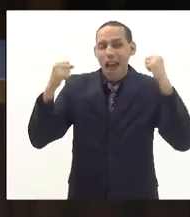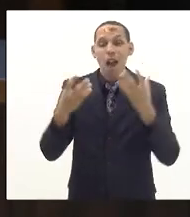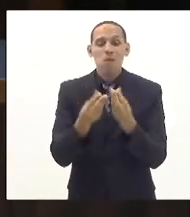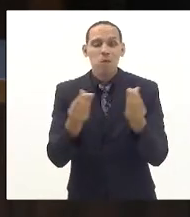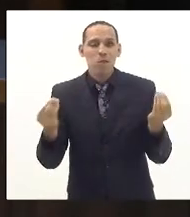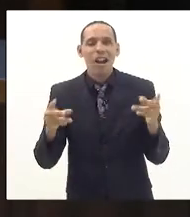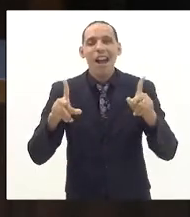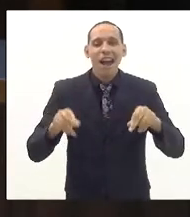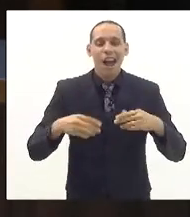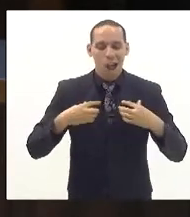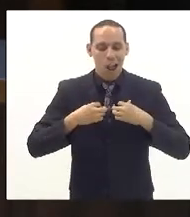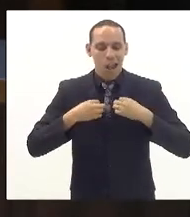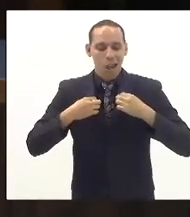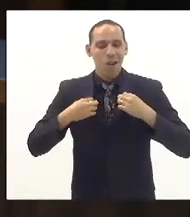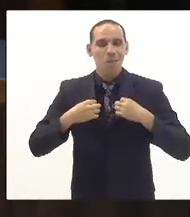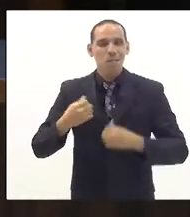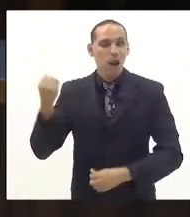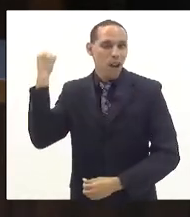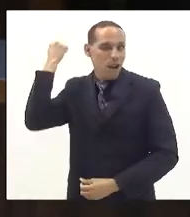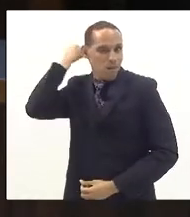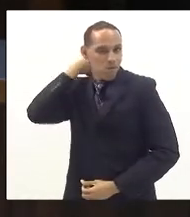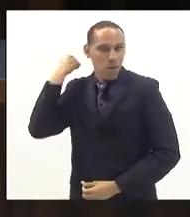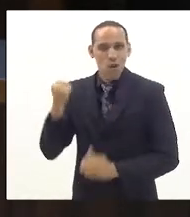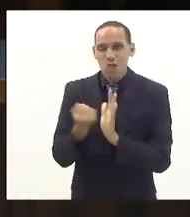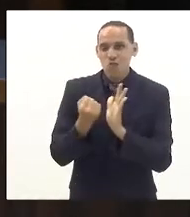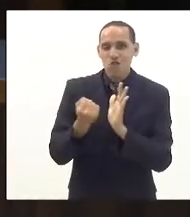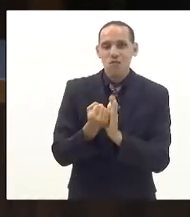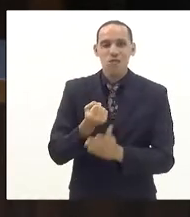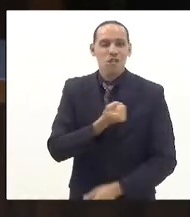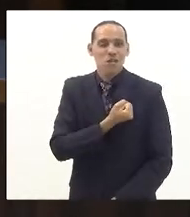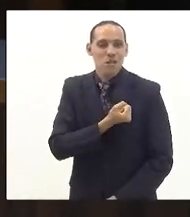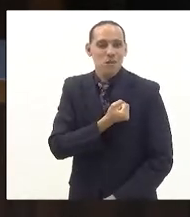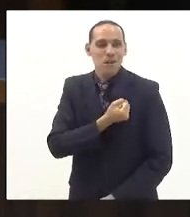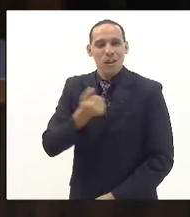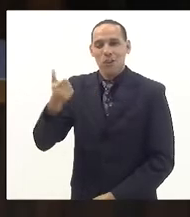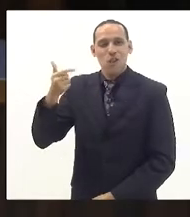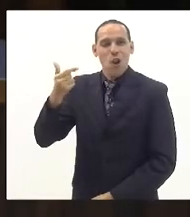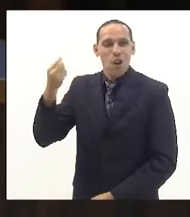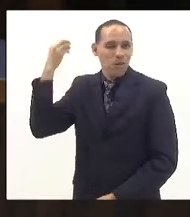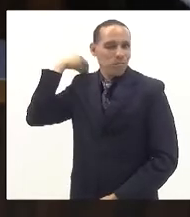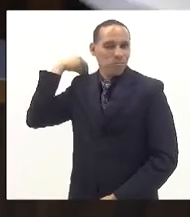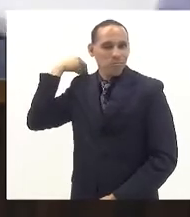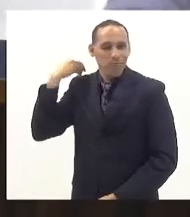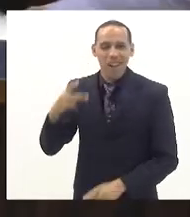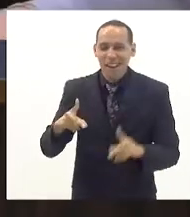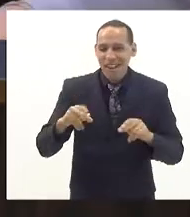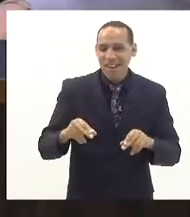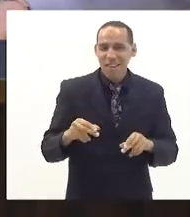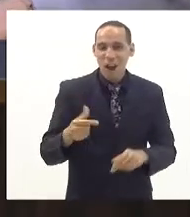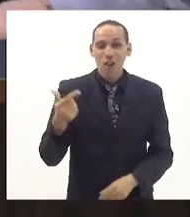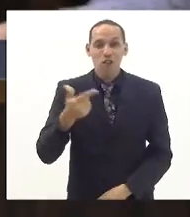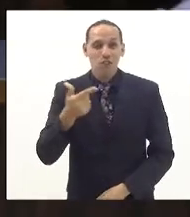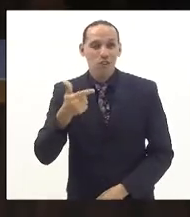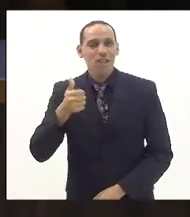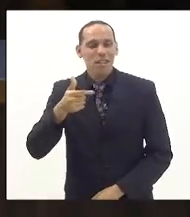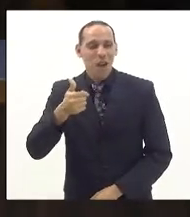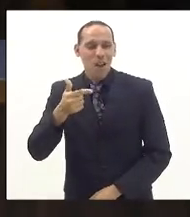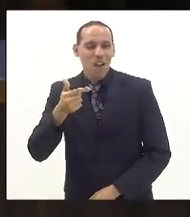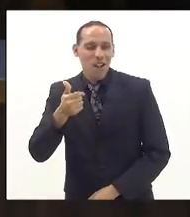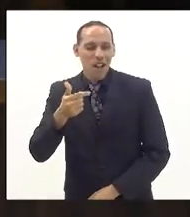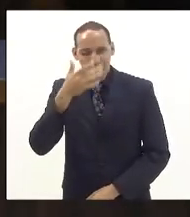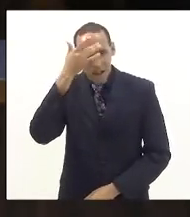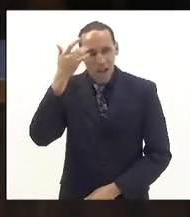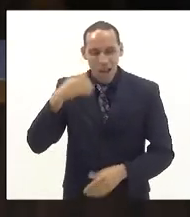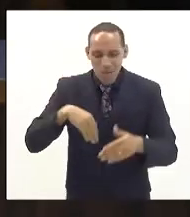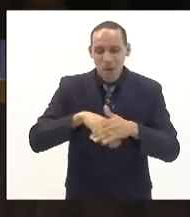camisa 12, como se fossem realmente o 12º jogador? Quero lembrar que o nosso mandato aqui, nossos mandatos,